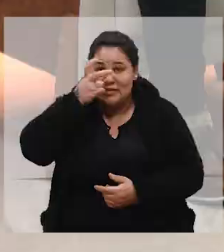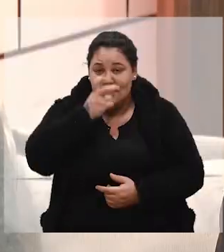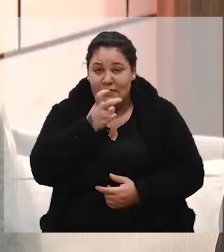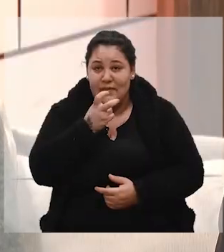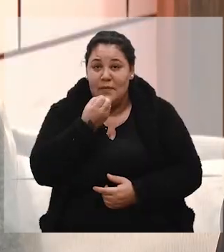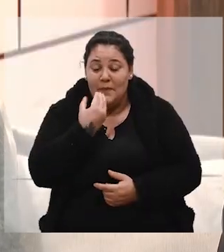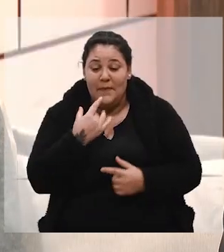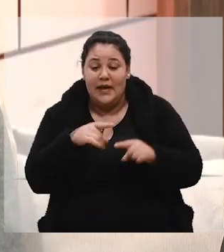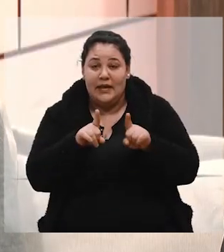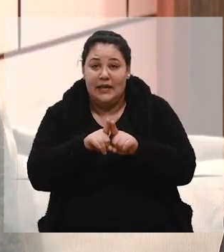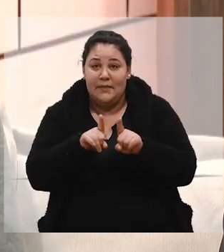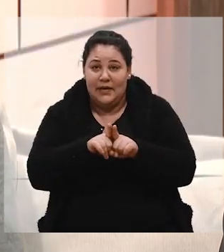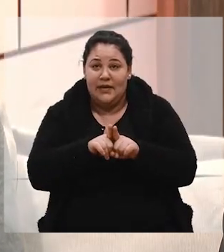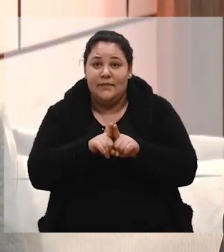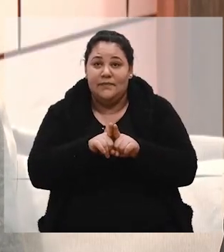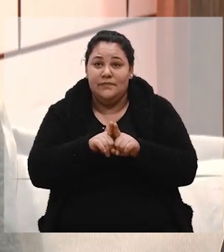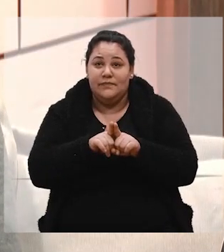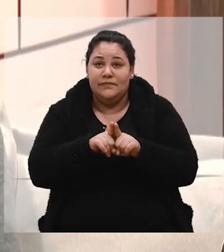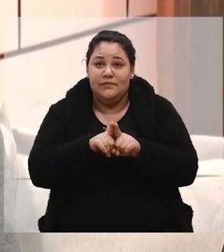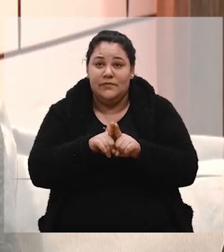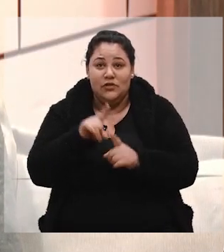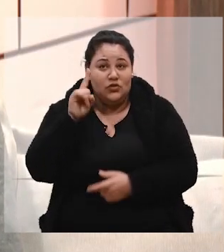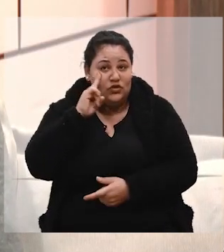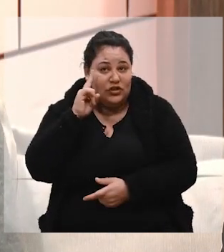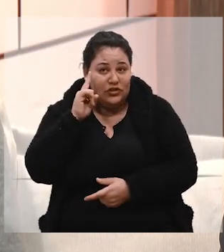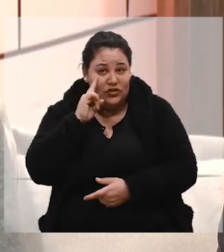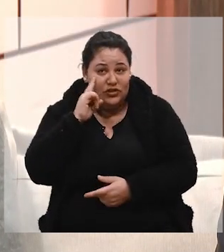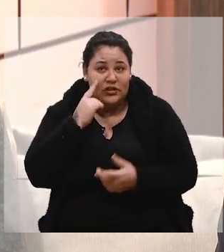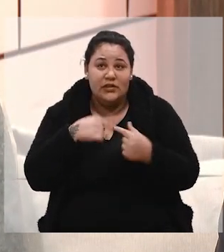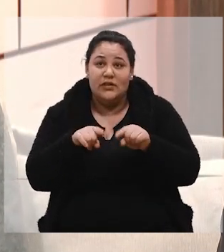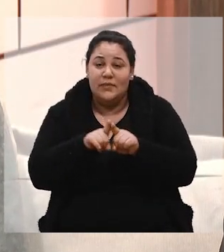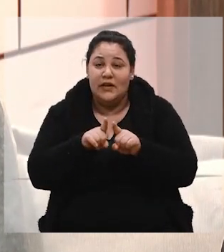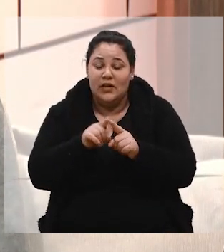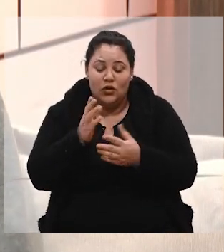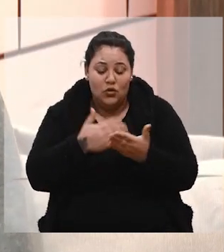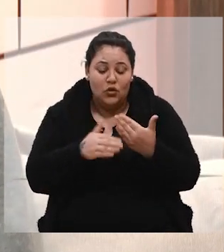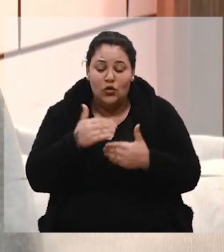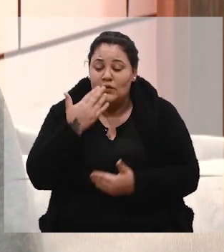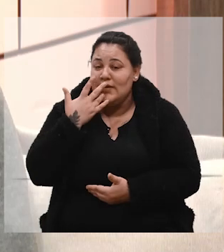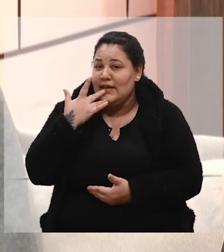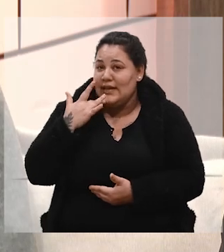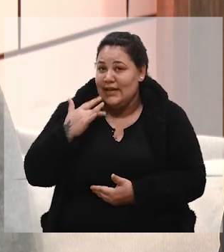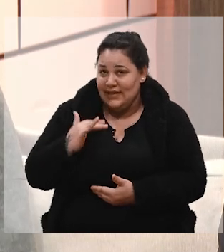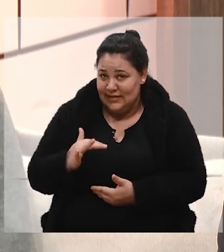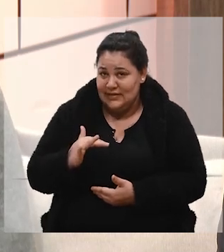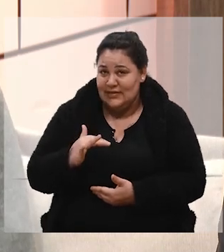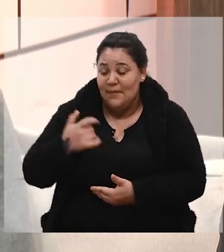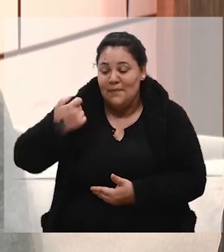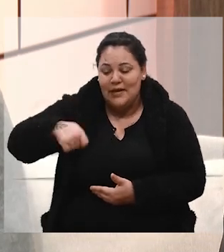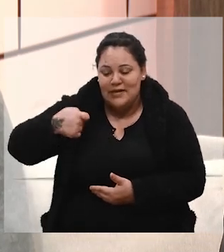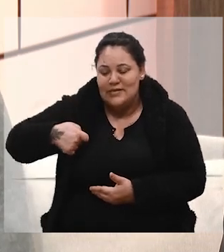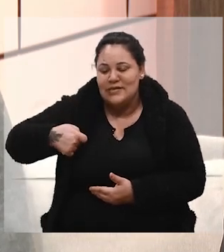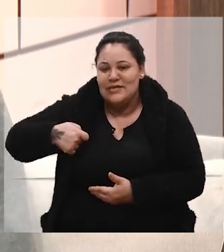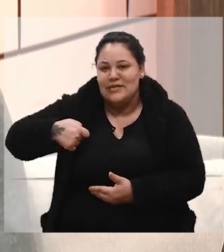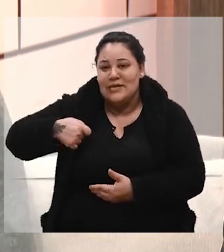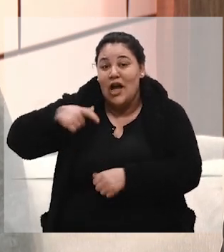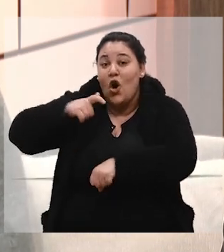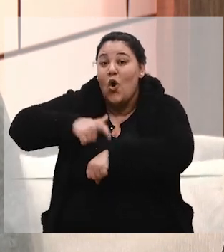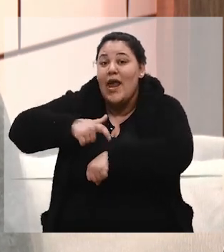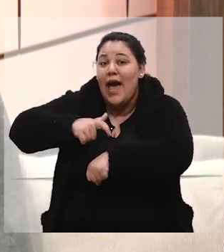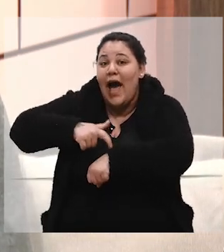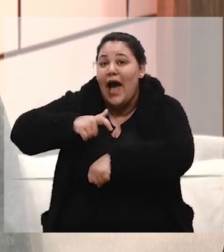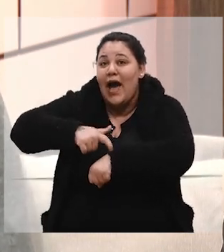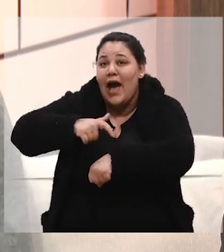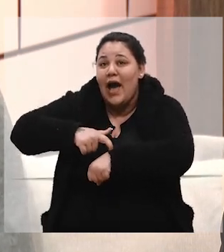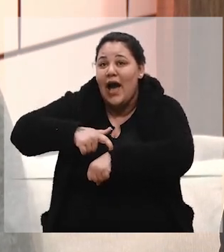as rotinas elas tocam na questão da previsibilidade. Toda criança em si precisa de rotinas, mas